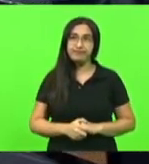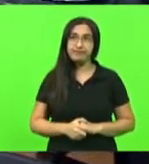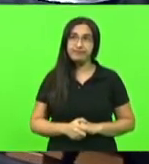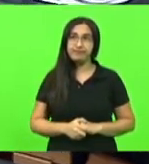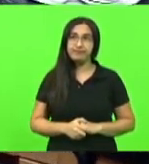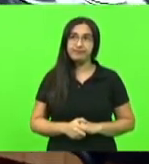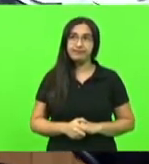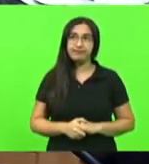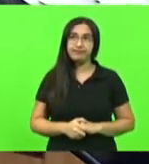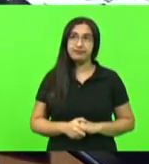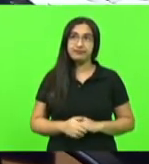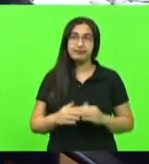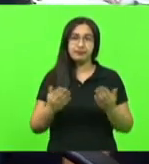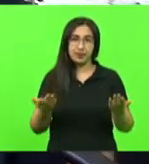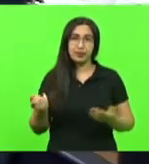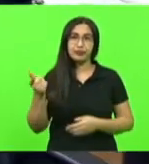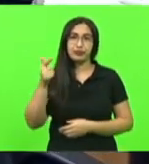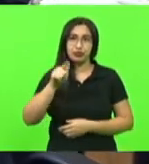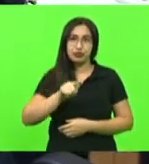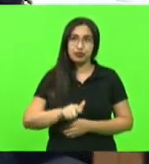Então, retomando aqui,